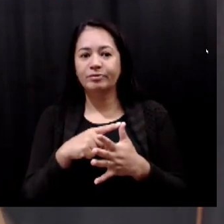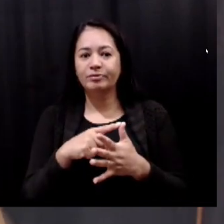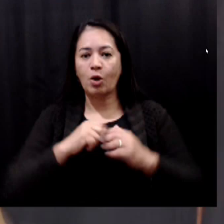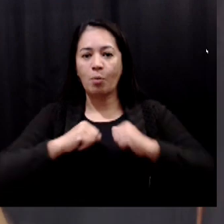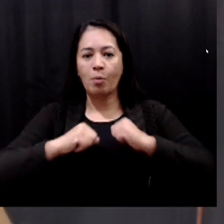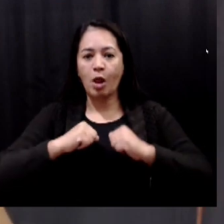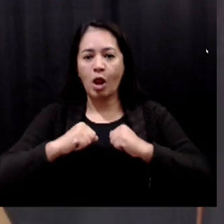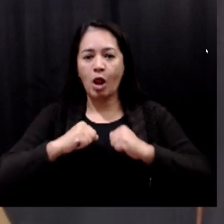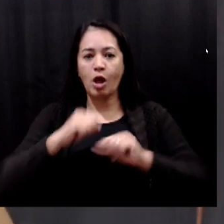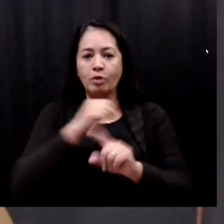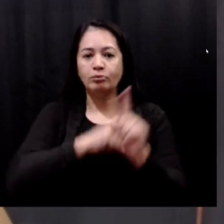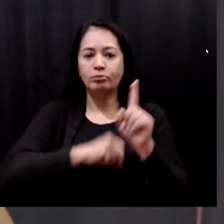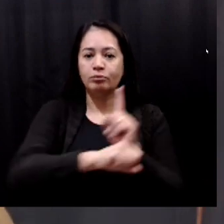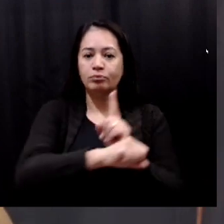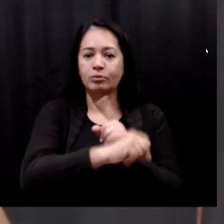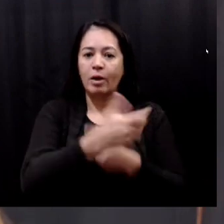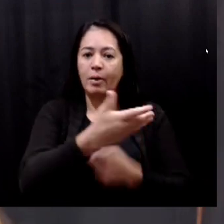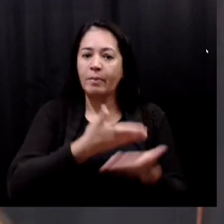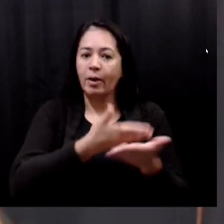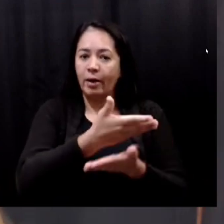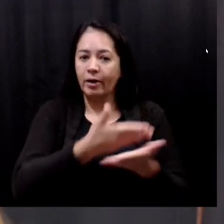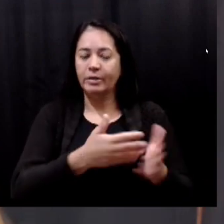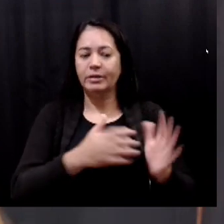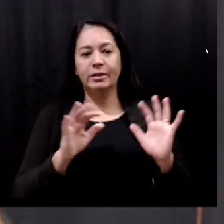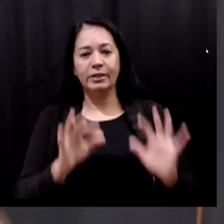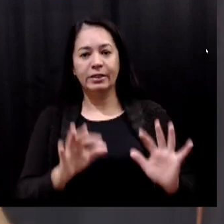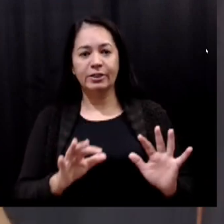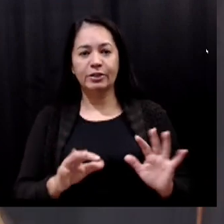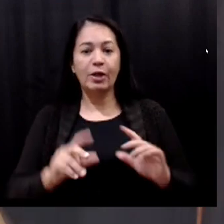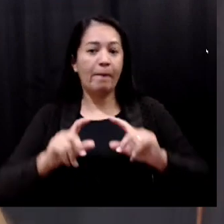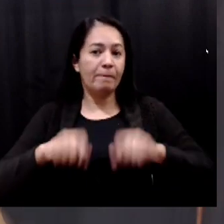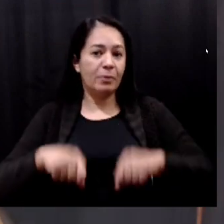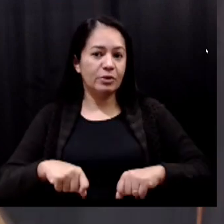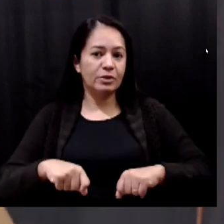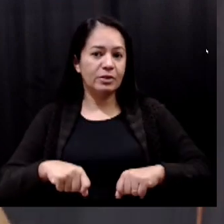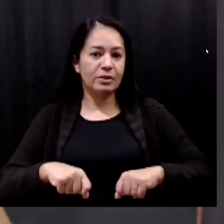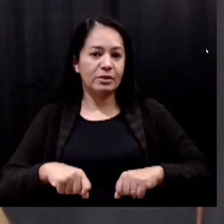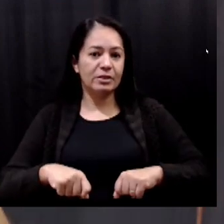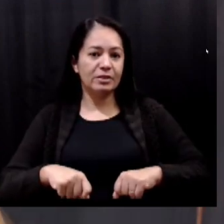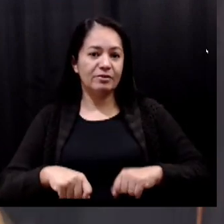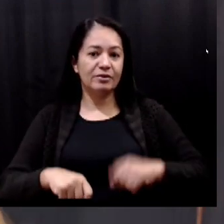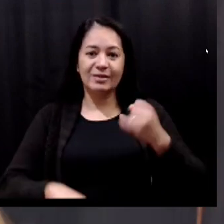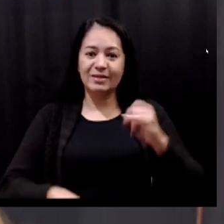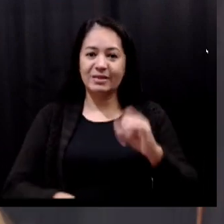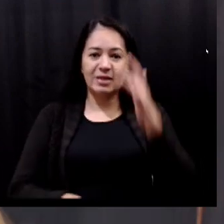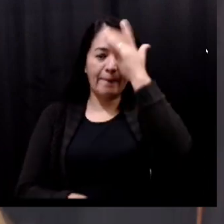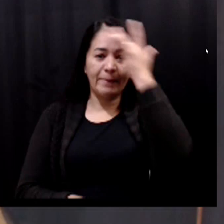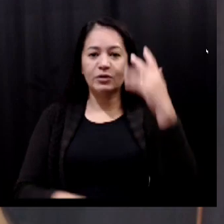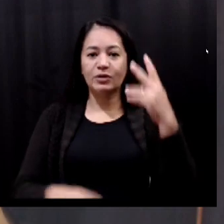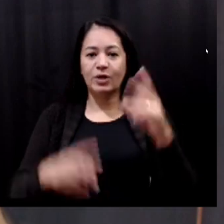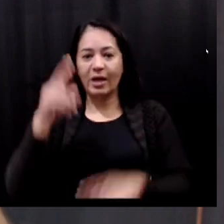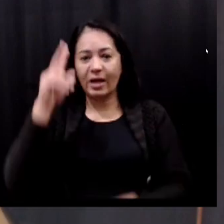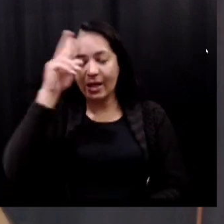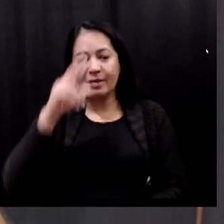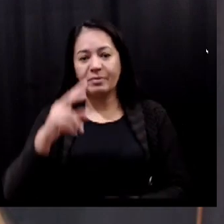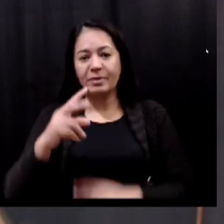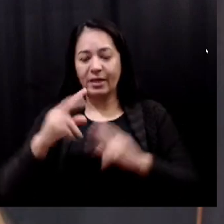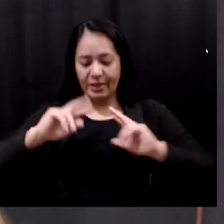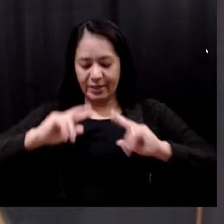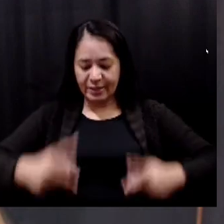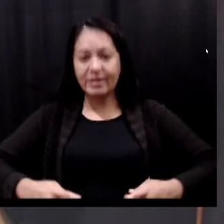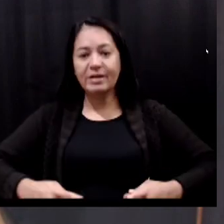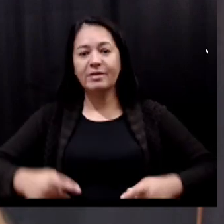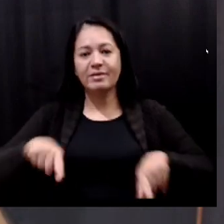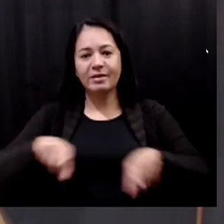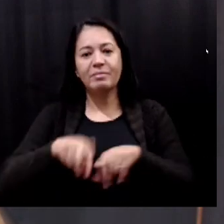sociabilizar. E isso só é possível para o cuidador se ele se lembrar que ele também é um ser humano e se ele fizer rede